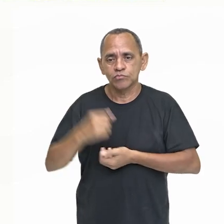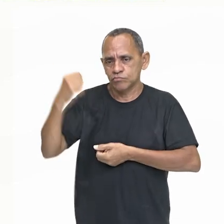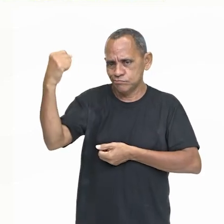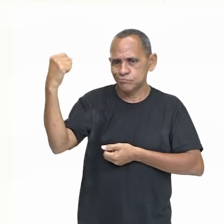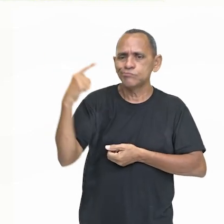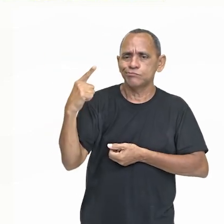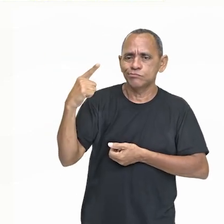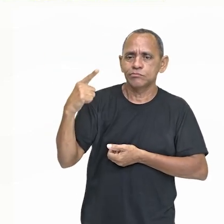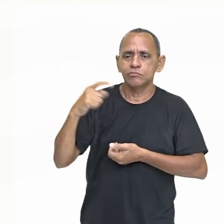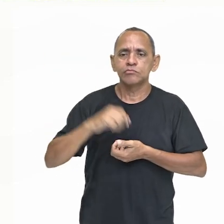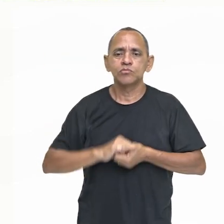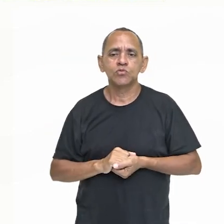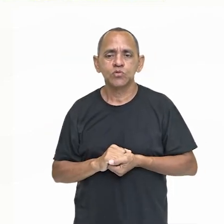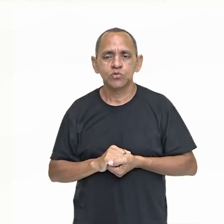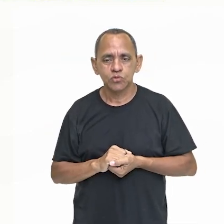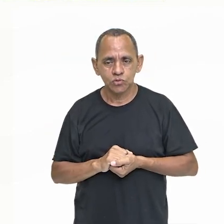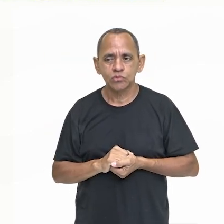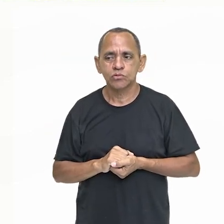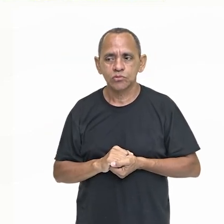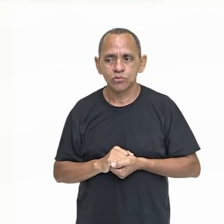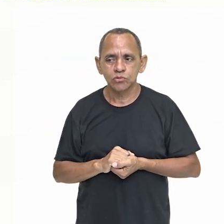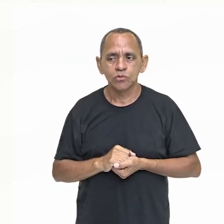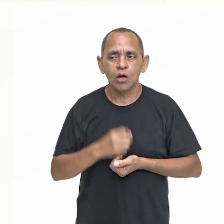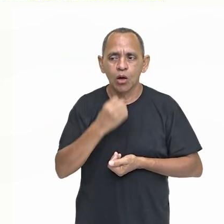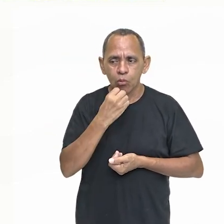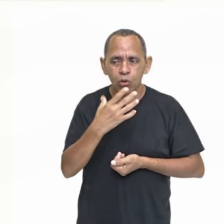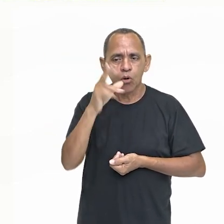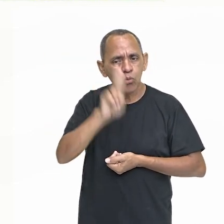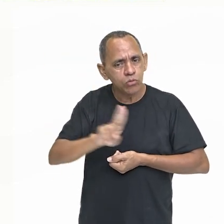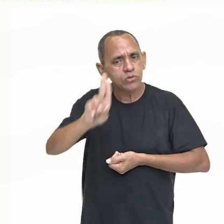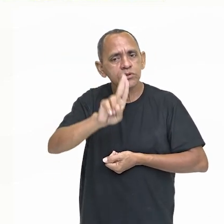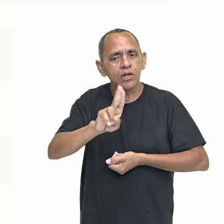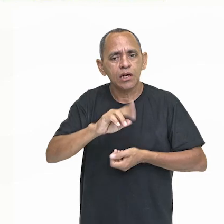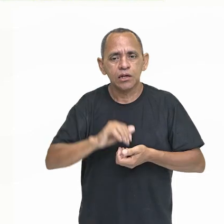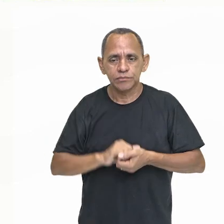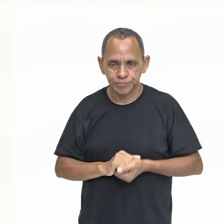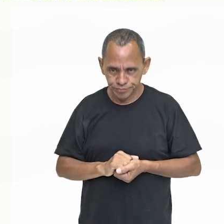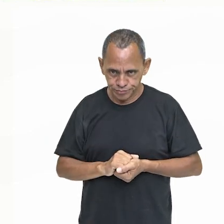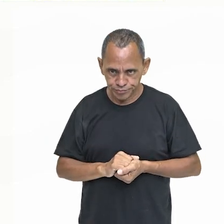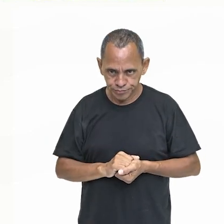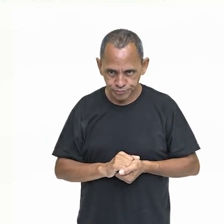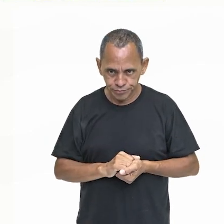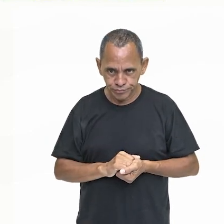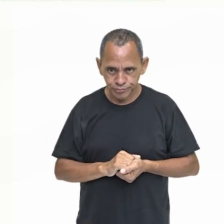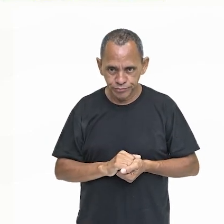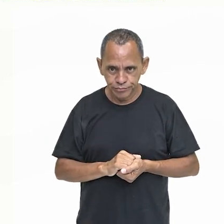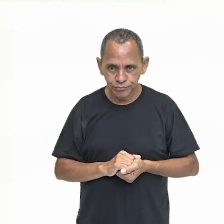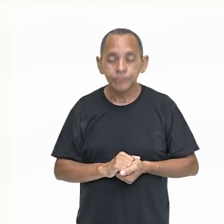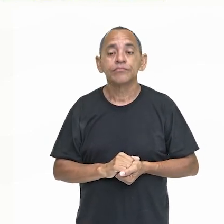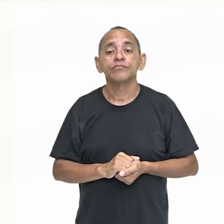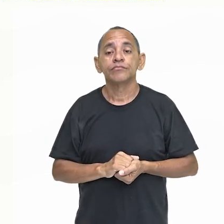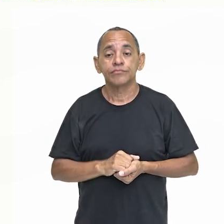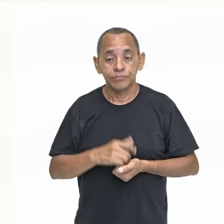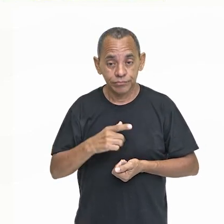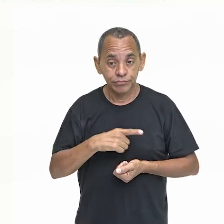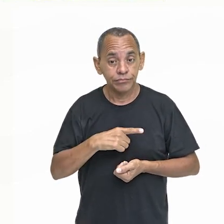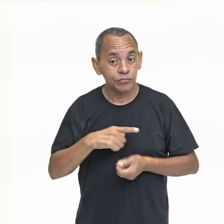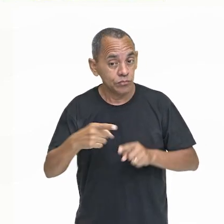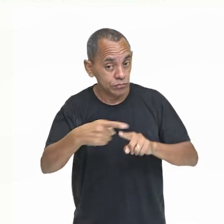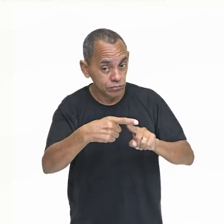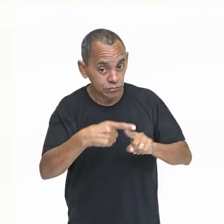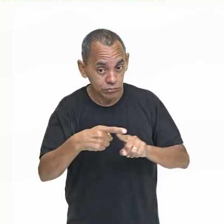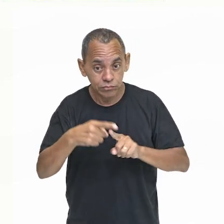de energia alternativa. No momento que eu tenho esse tipo de energia, nós vamos